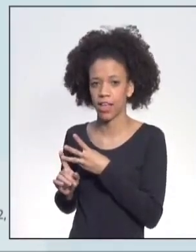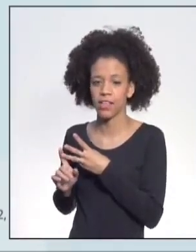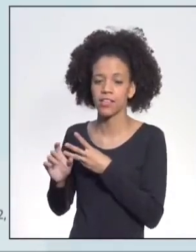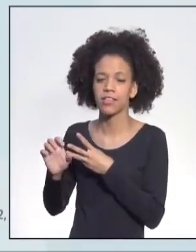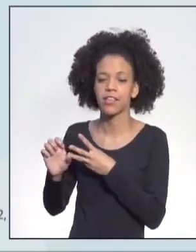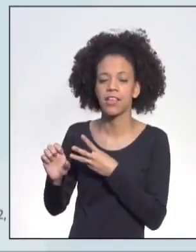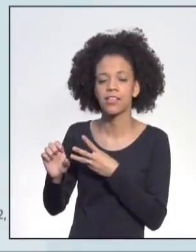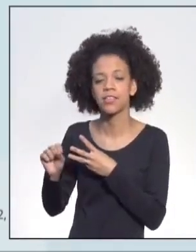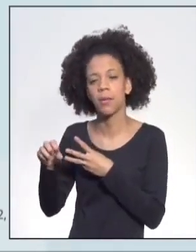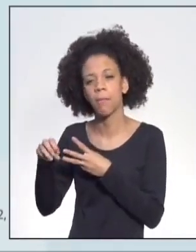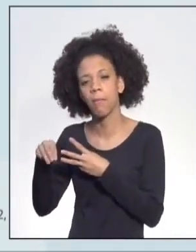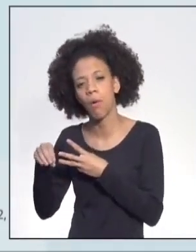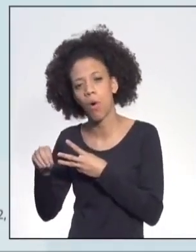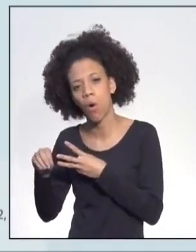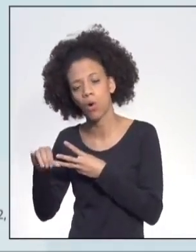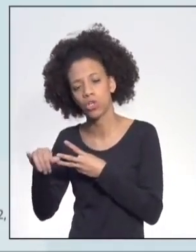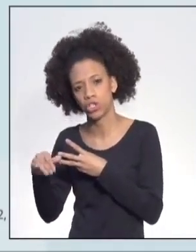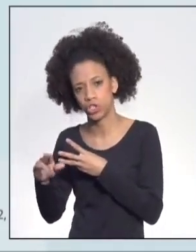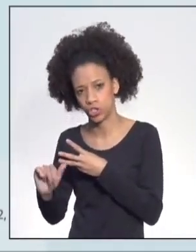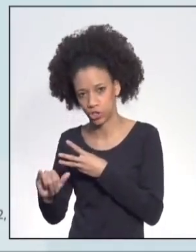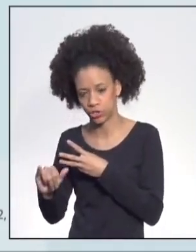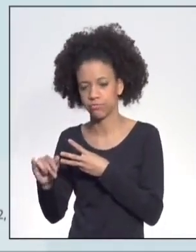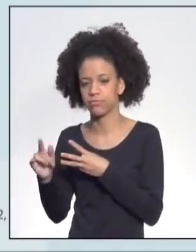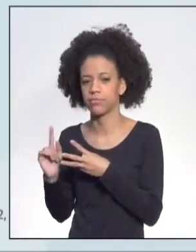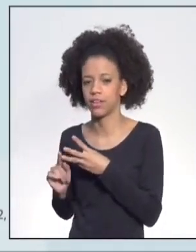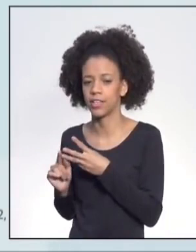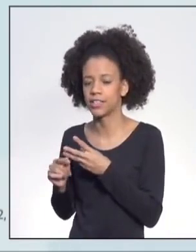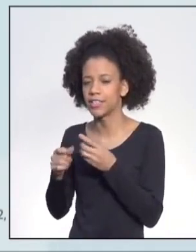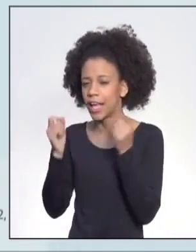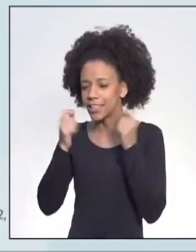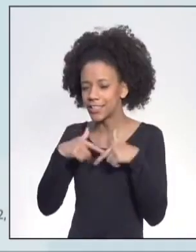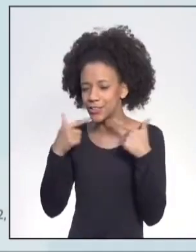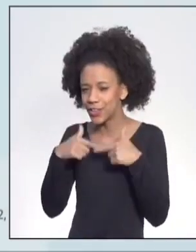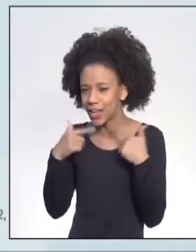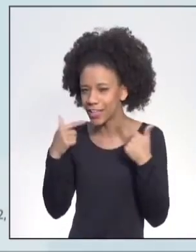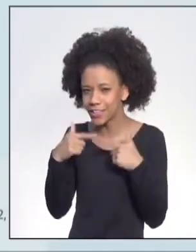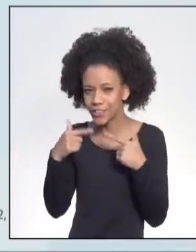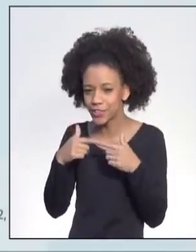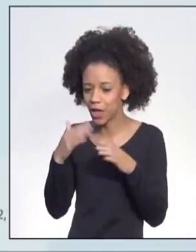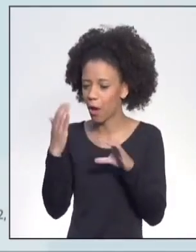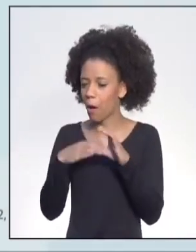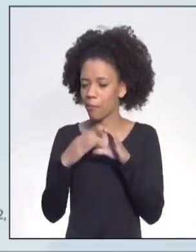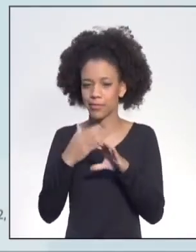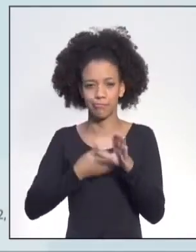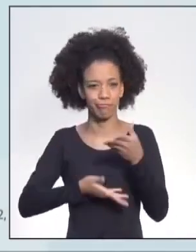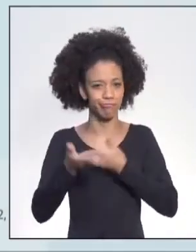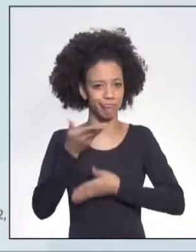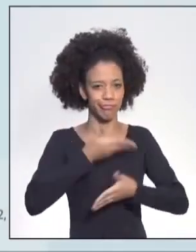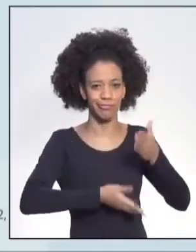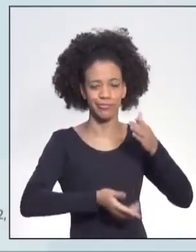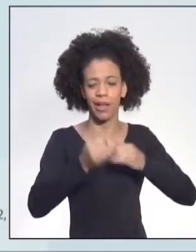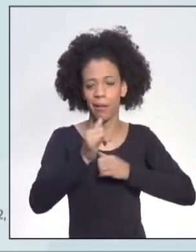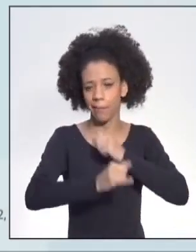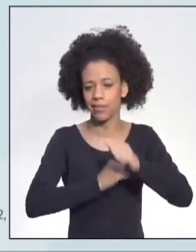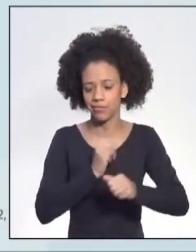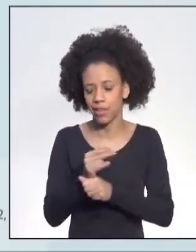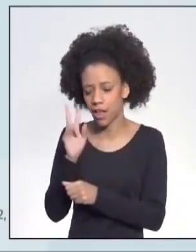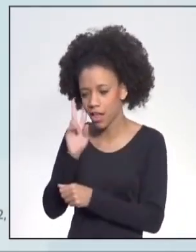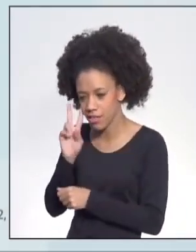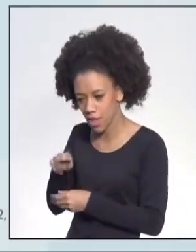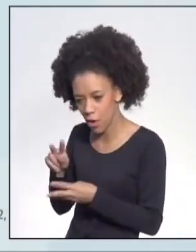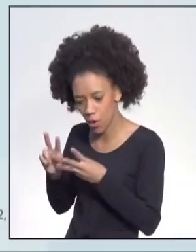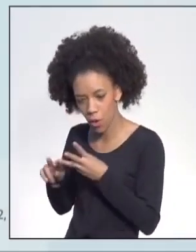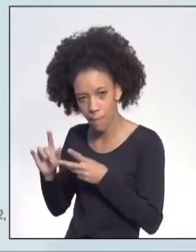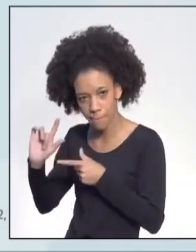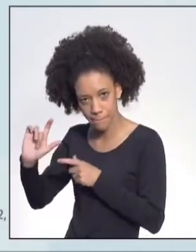pessoa sorrindo, esse bonequinho amarelo que a gente usa em todas as nossas comunicações pela internet, vocês já sabem também. Olhou para ela, vocês já sabem